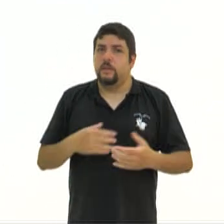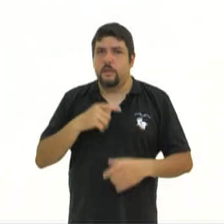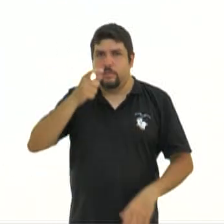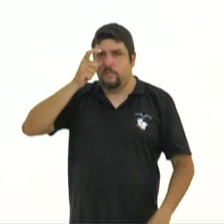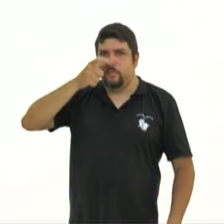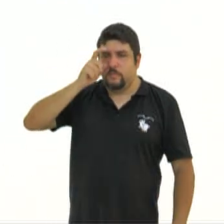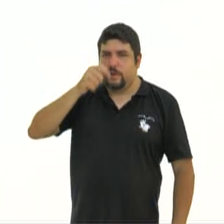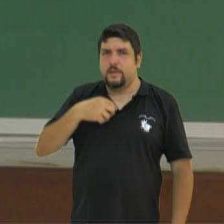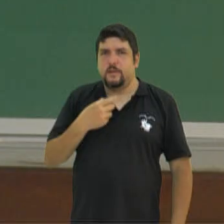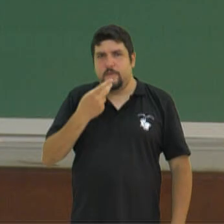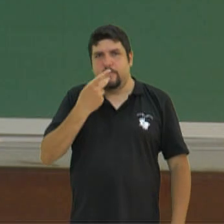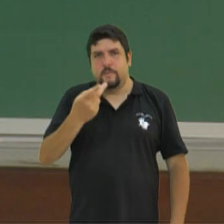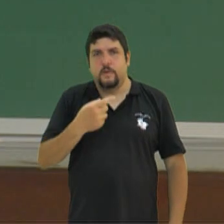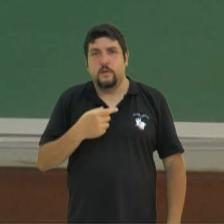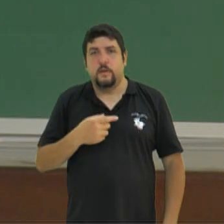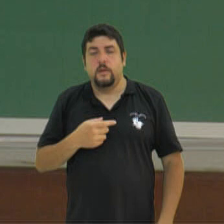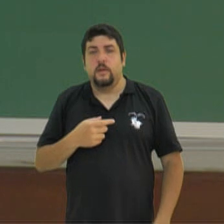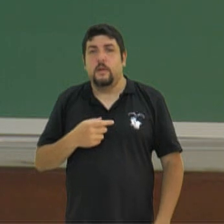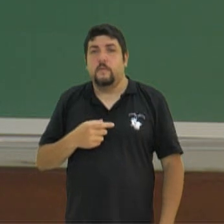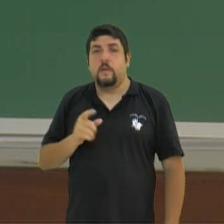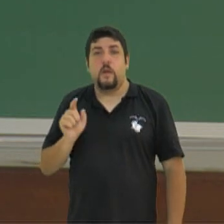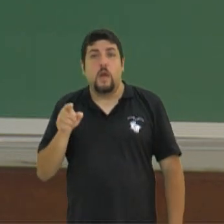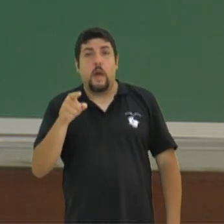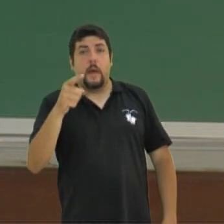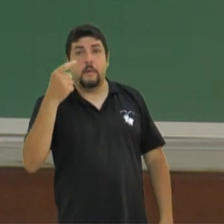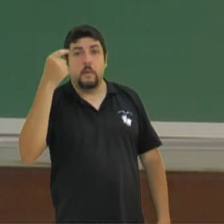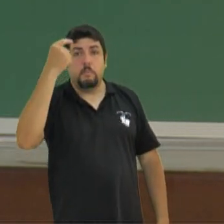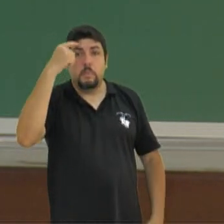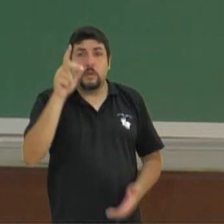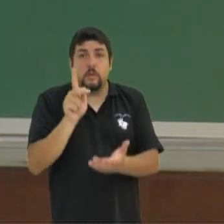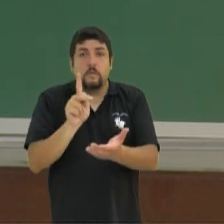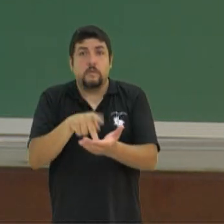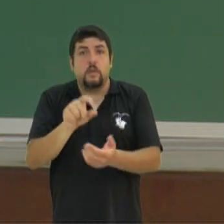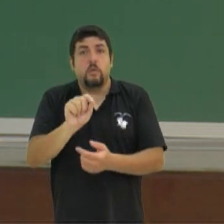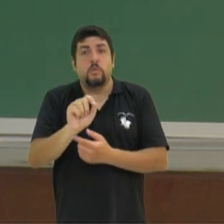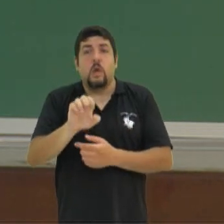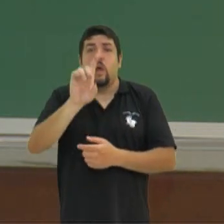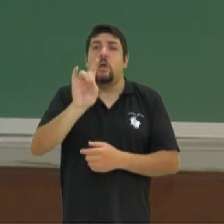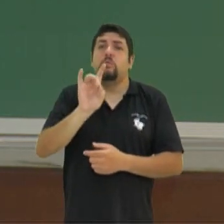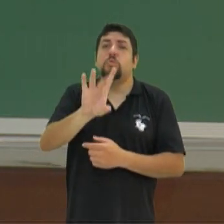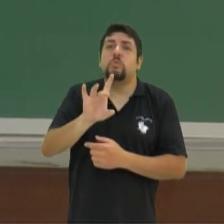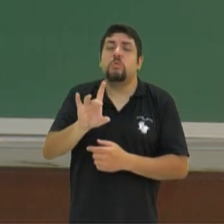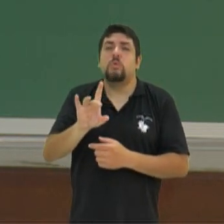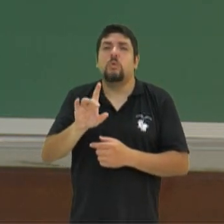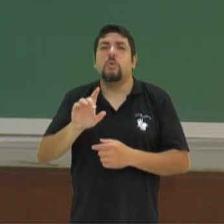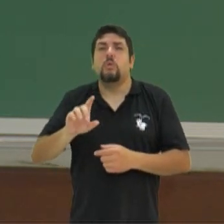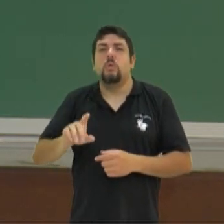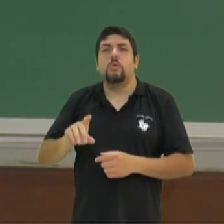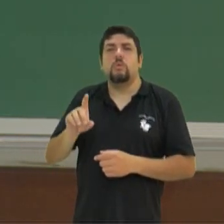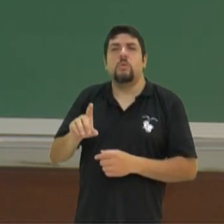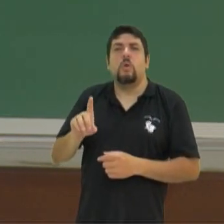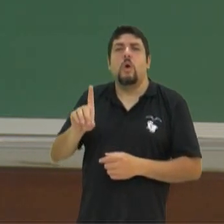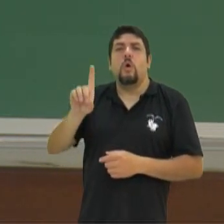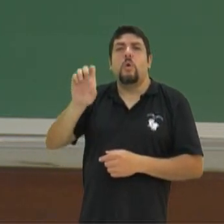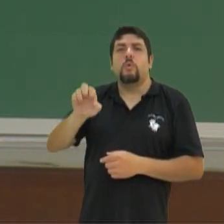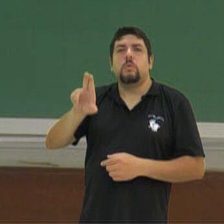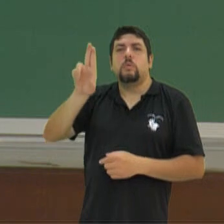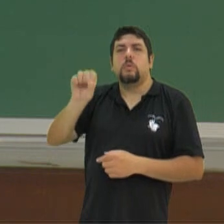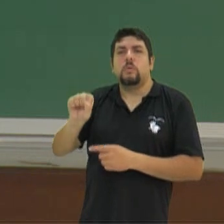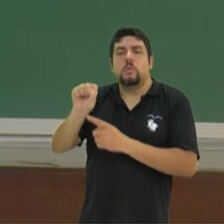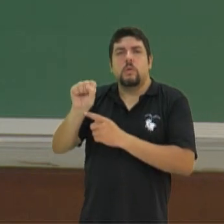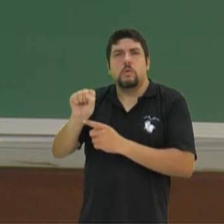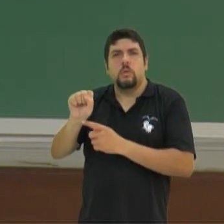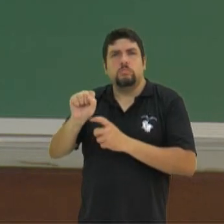ó, isso que você acha que é realidade, às vezes pode ser só um gênio maligno, né? Um Deus enganador